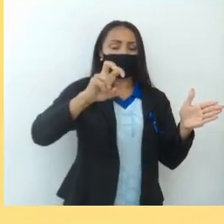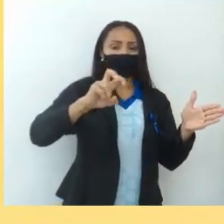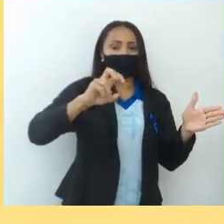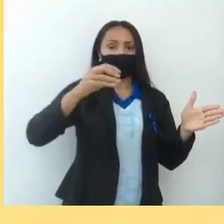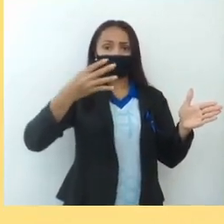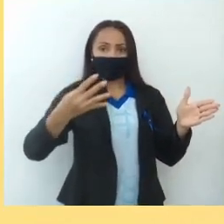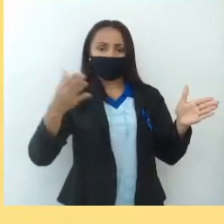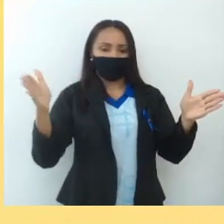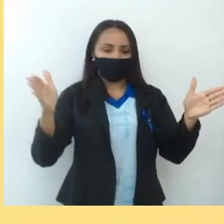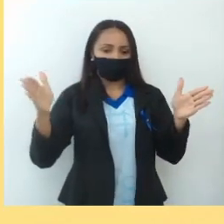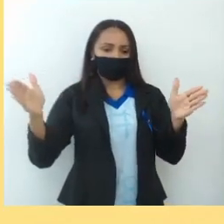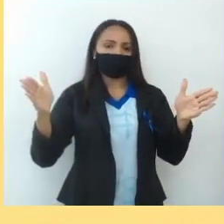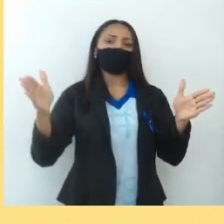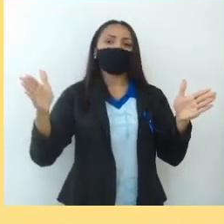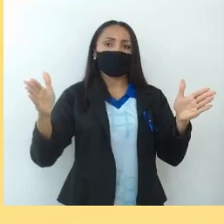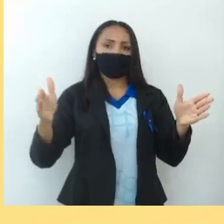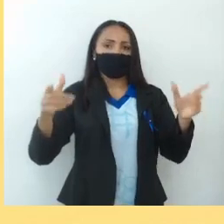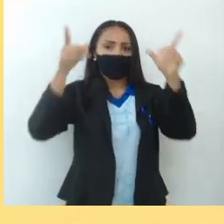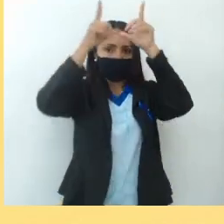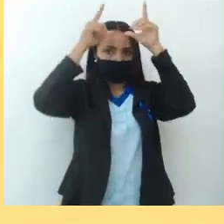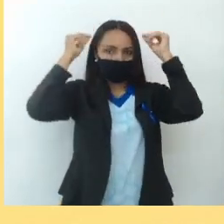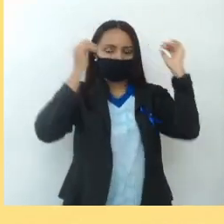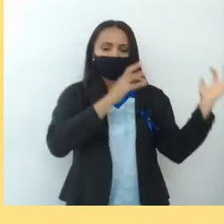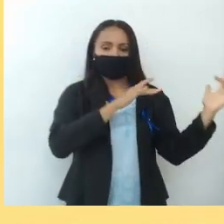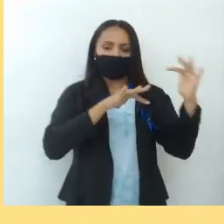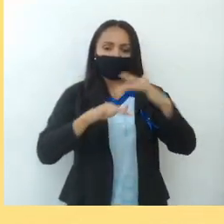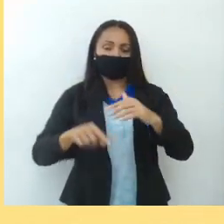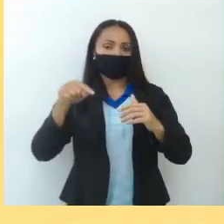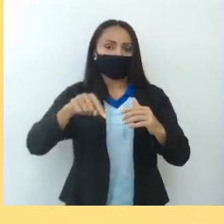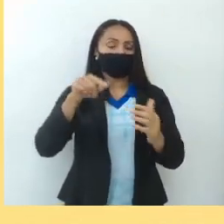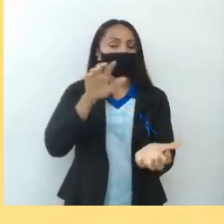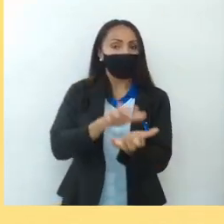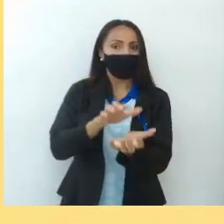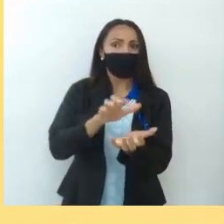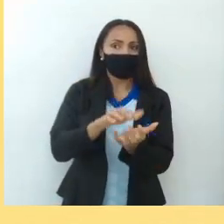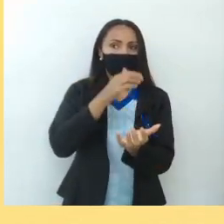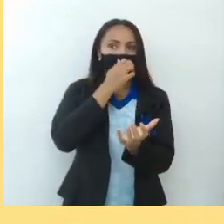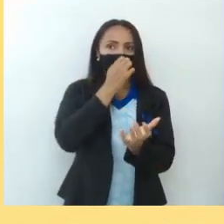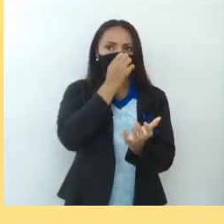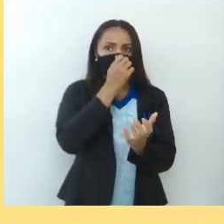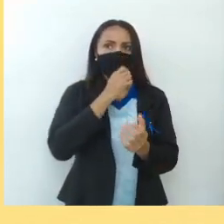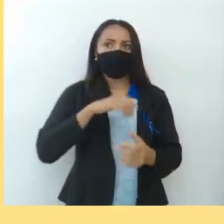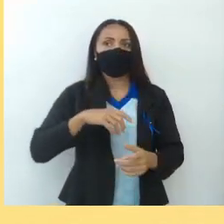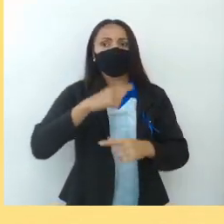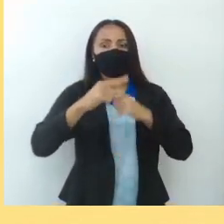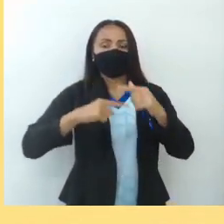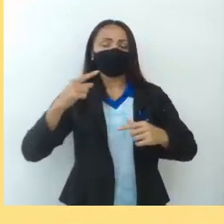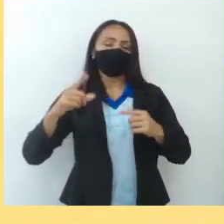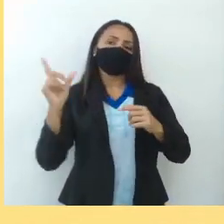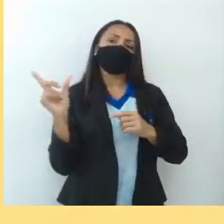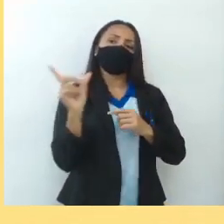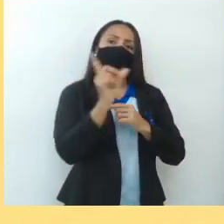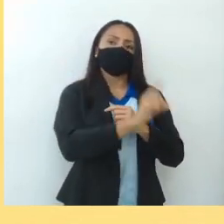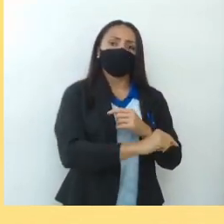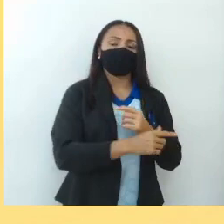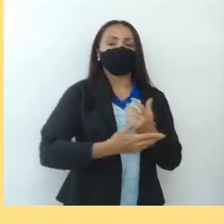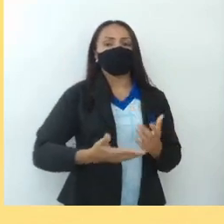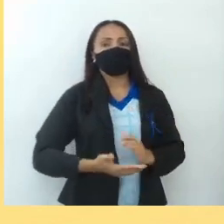1654, foi esse período que os holandeses passaram aqui, e depois, posteriormente, com a ressurreição pernambucana, eles saíram, mas aí o